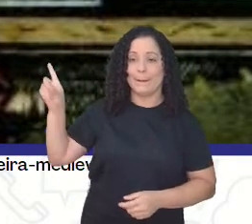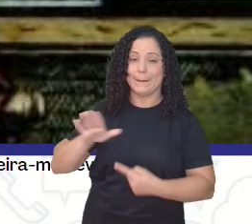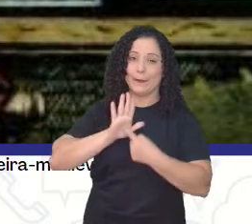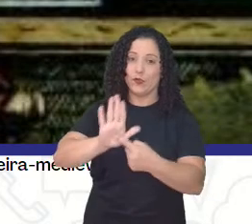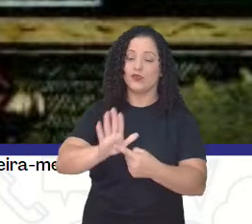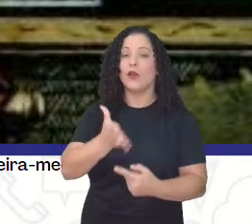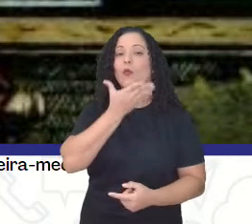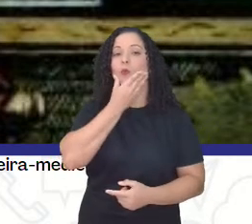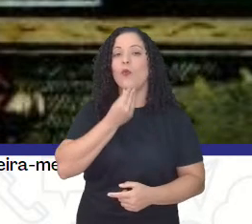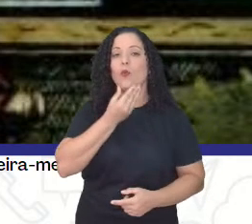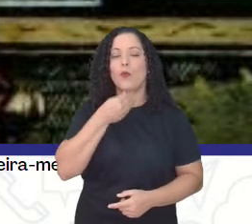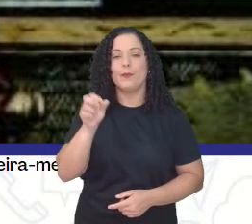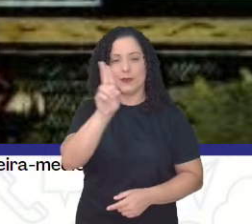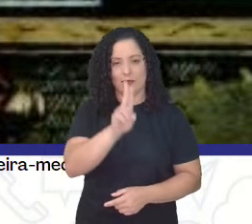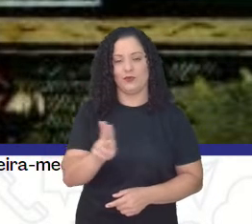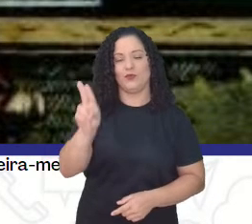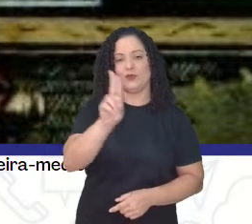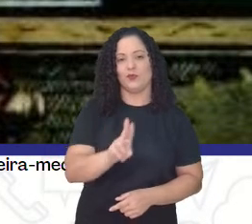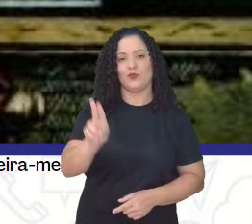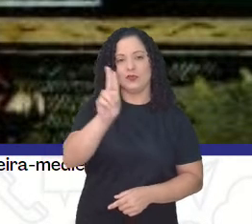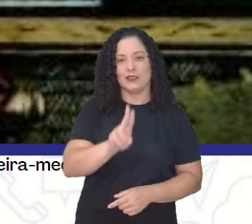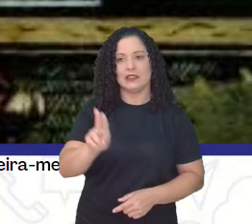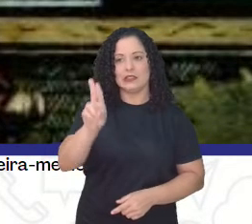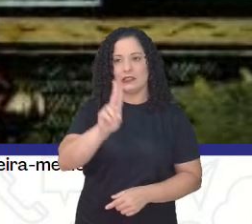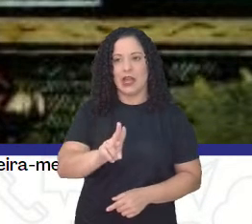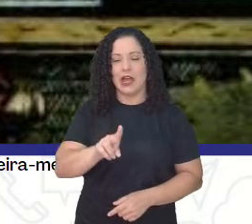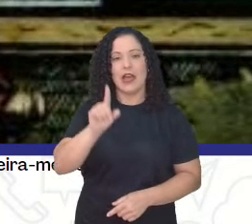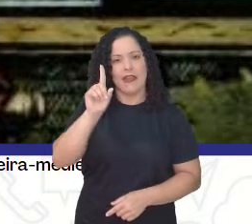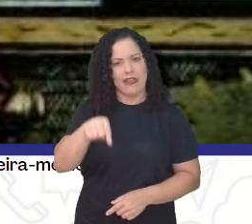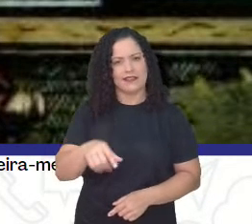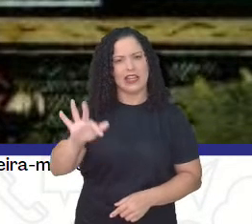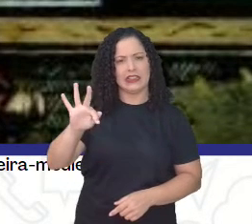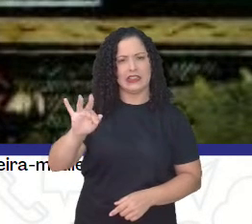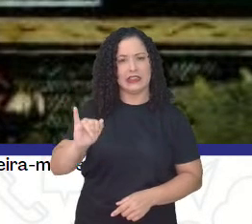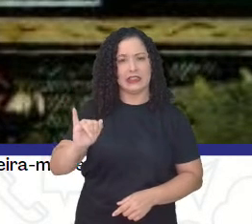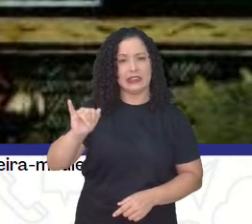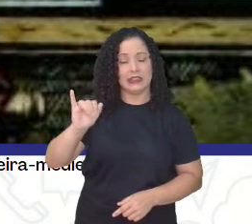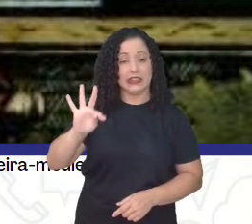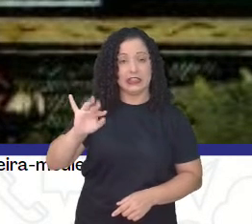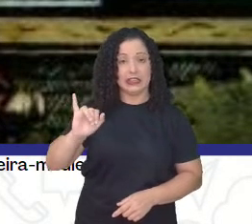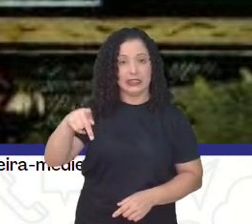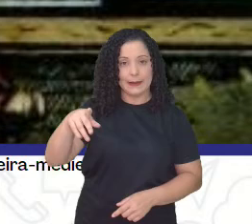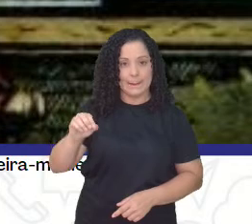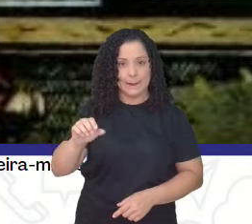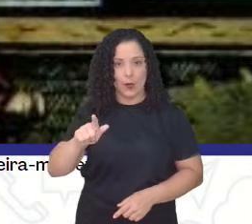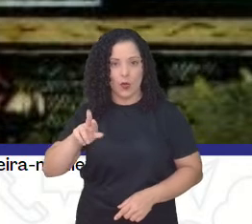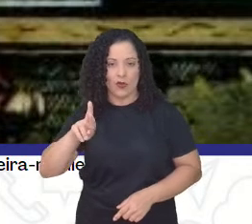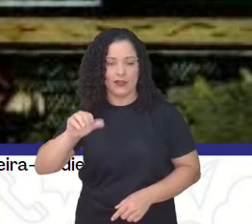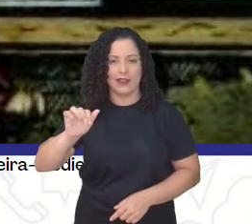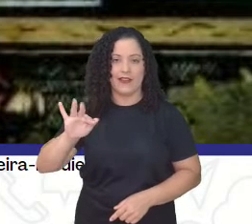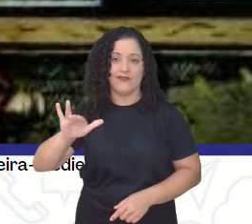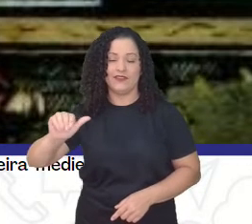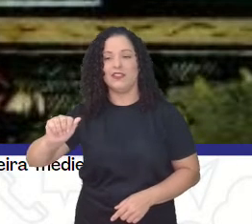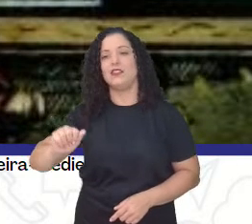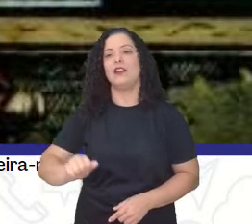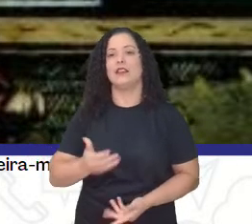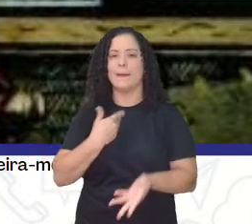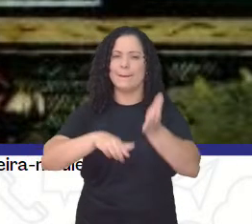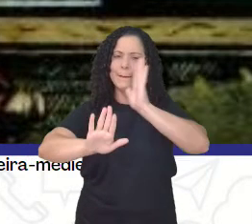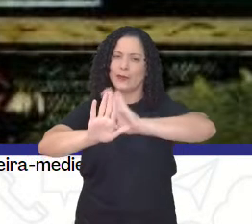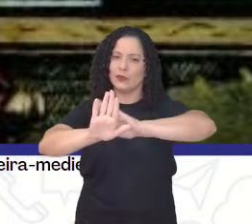né, utilizando exatamente uma tipografia, né? Então ele pega aqui, a gente tem por aqui por trás